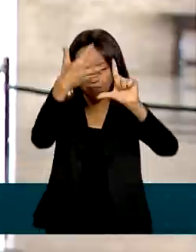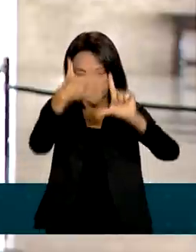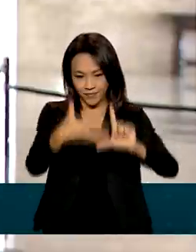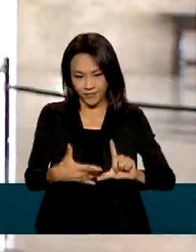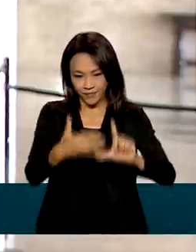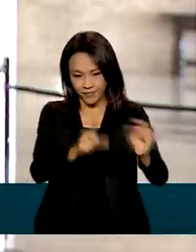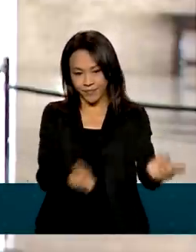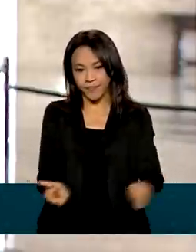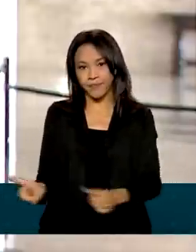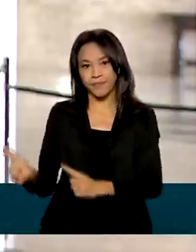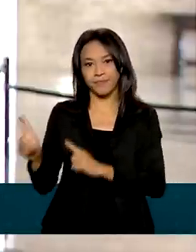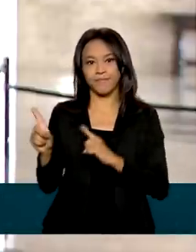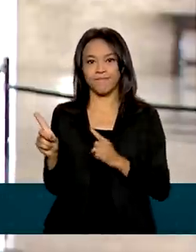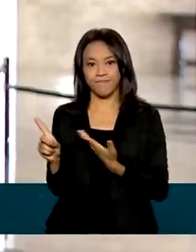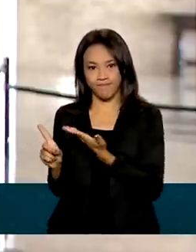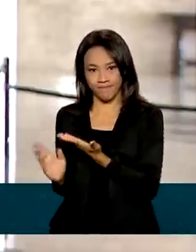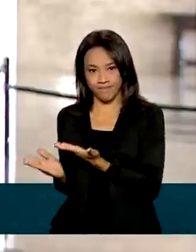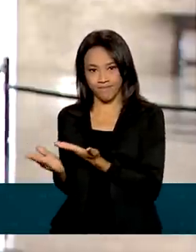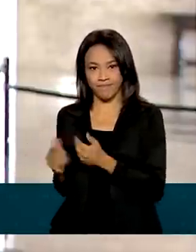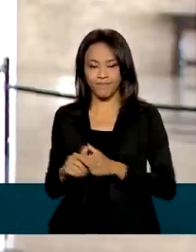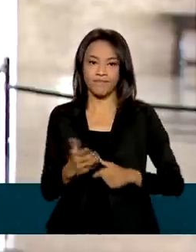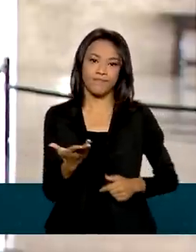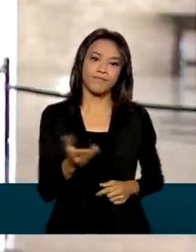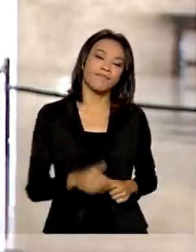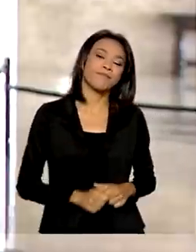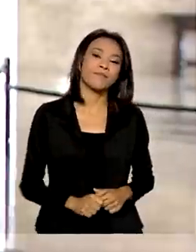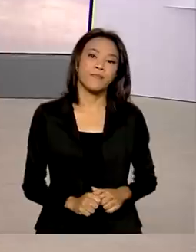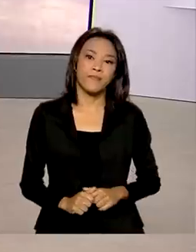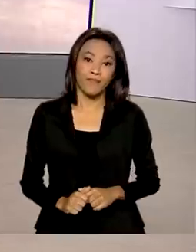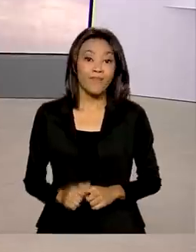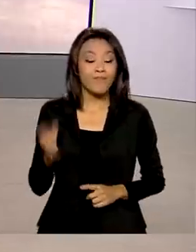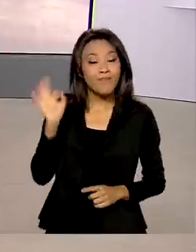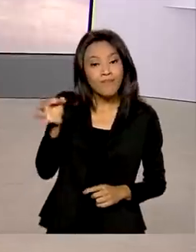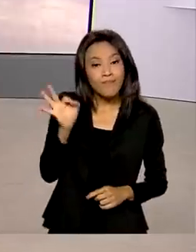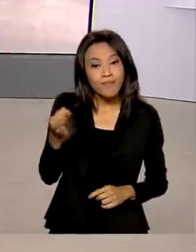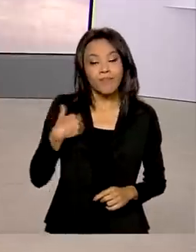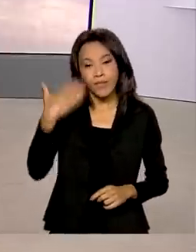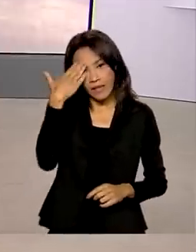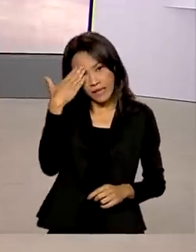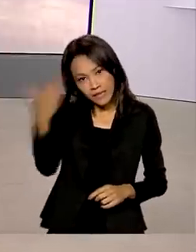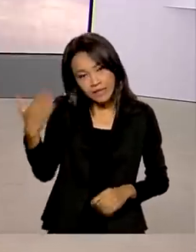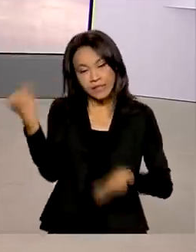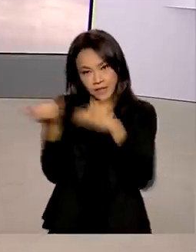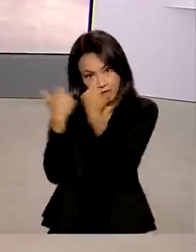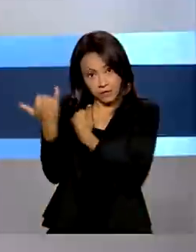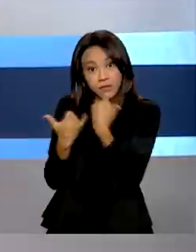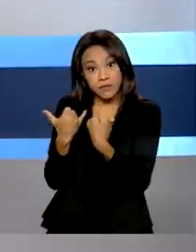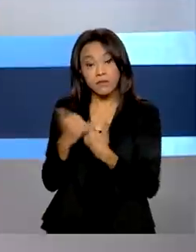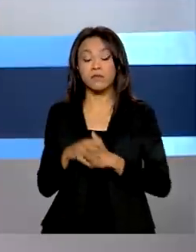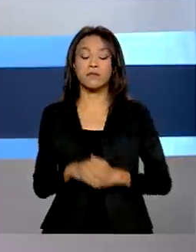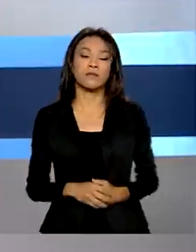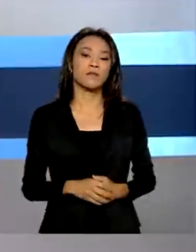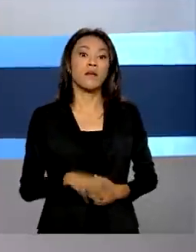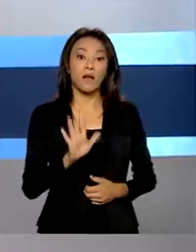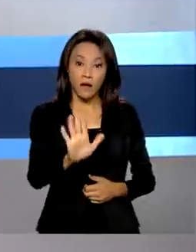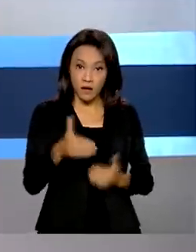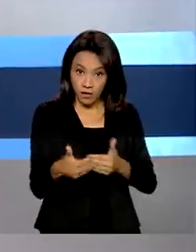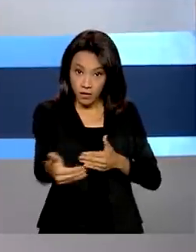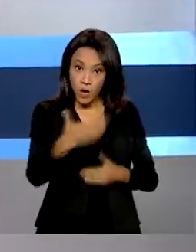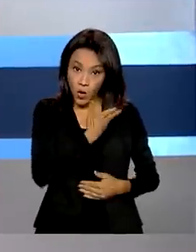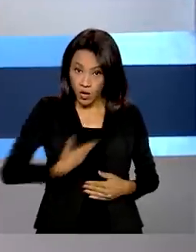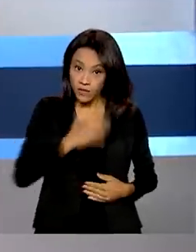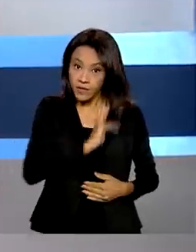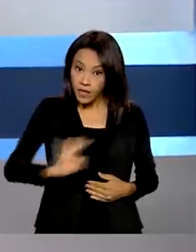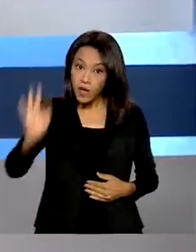único. Mec.gov.br Renata volto com você tá certo Glauco Obrigado pelas suas informações e olha o governo